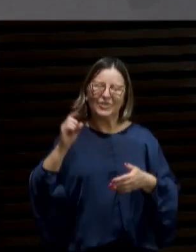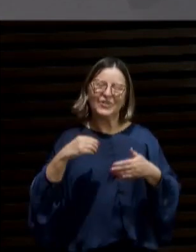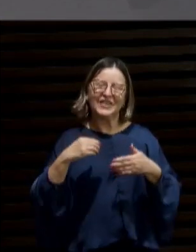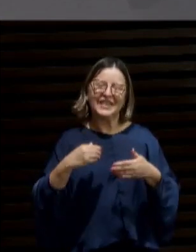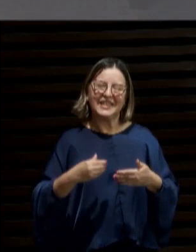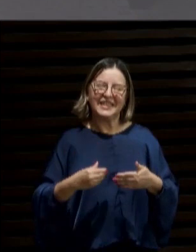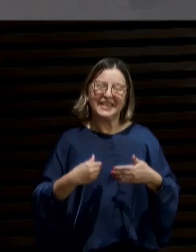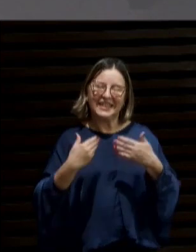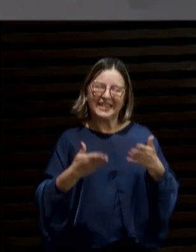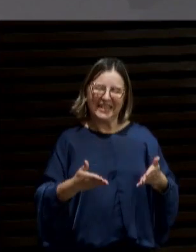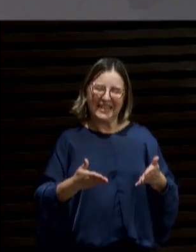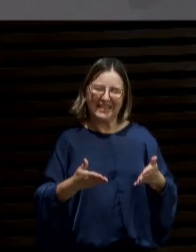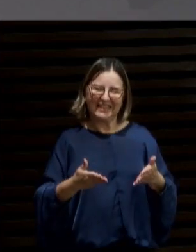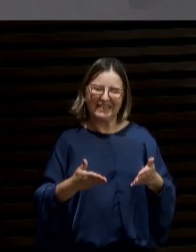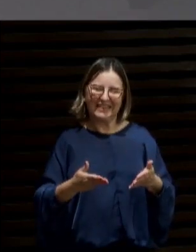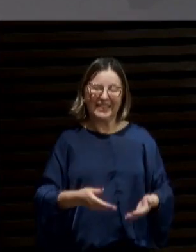e nos deste